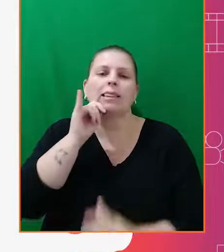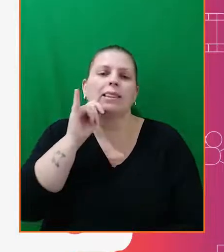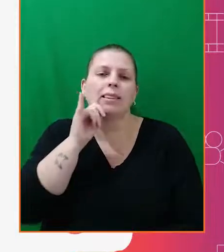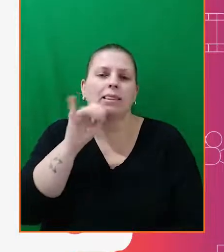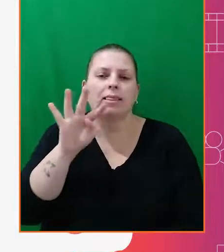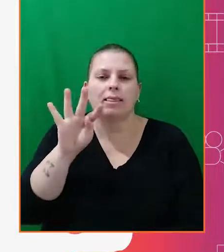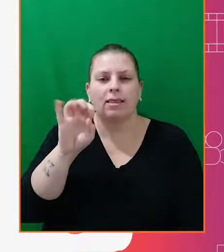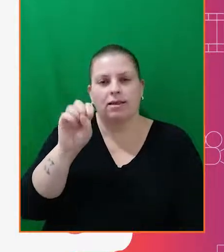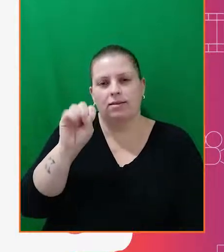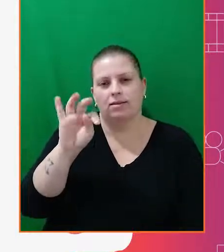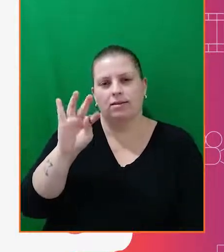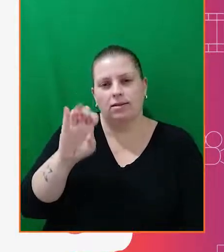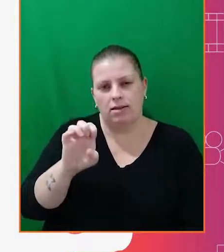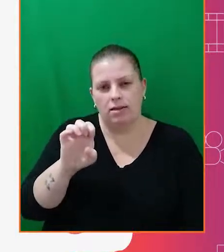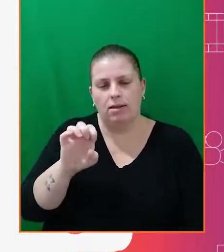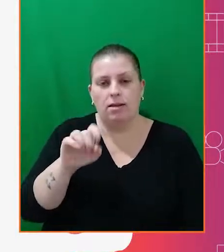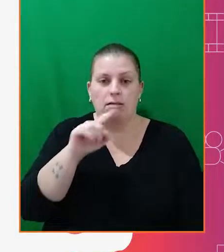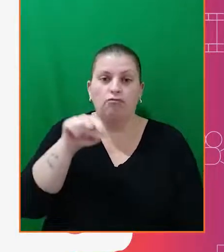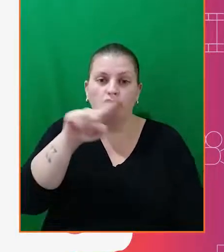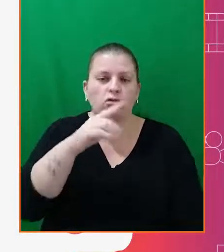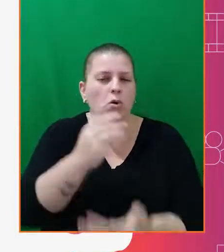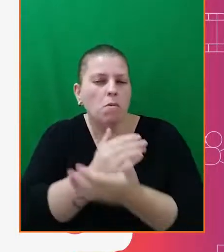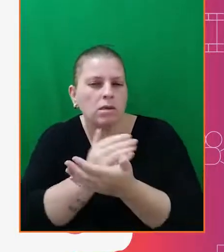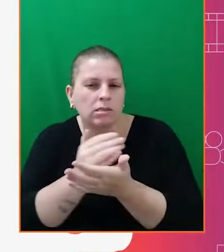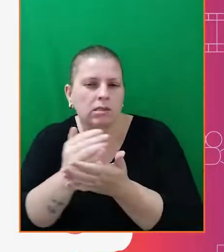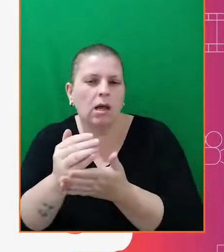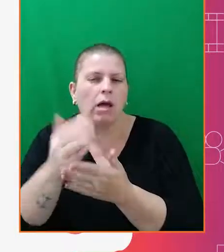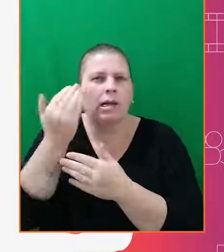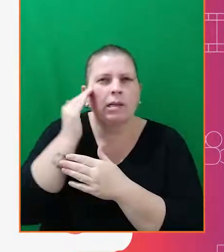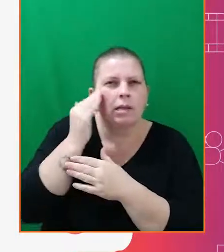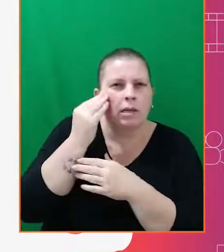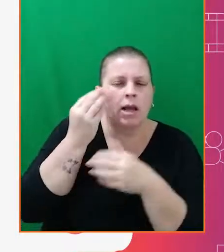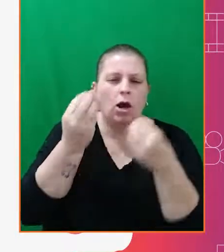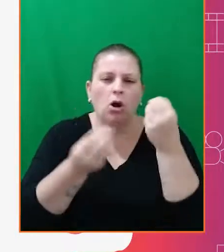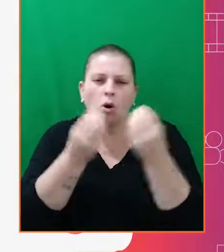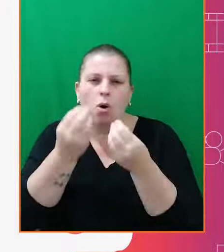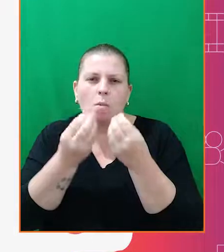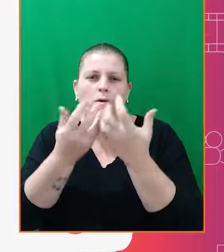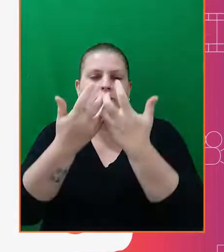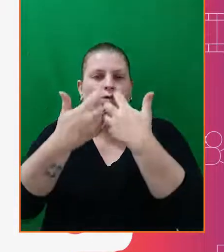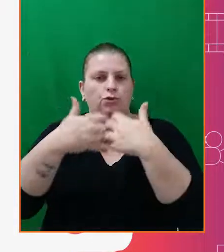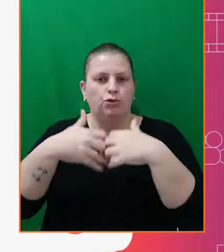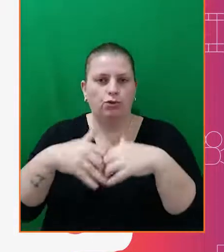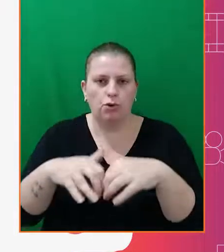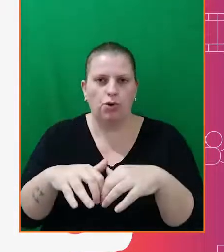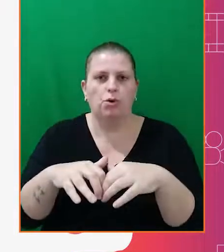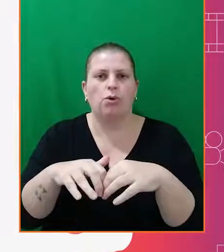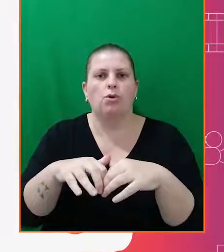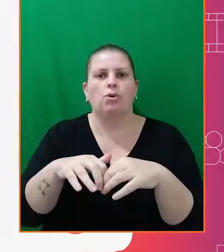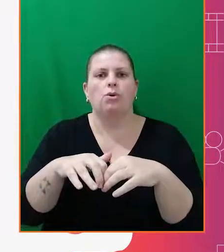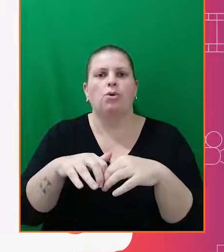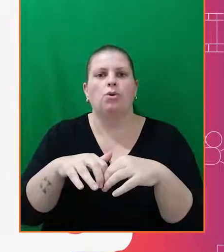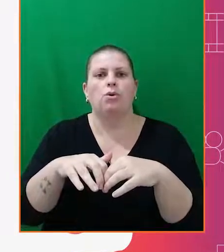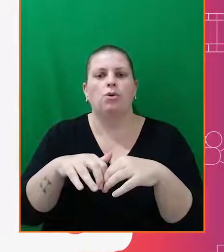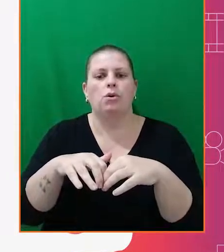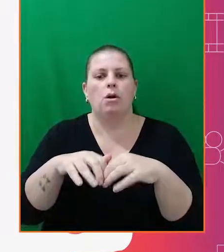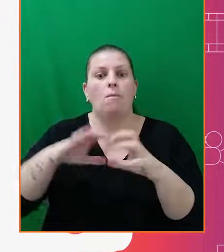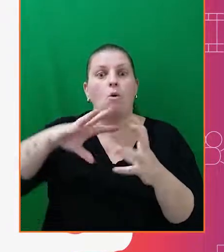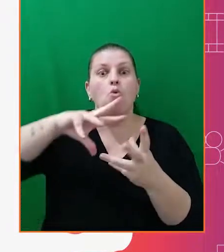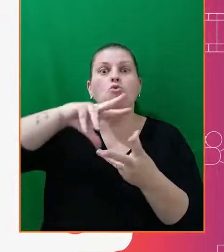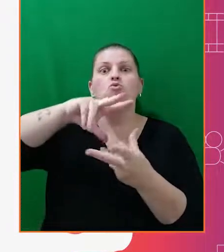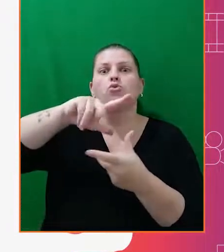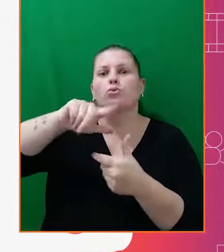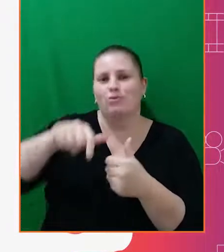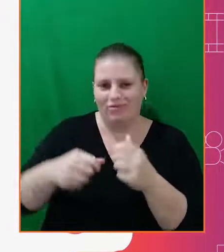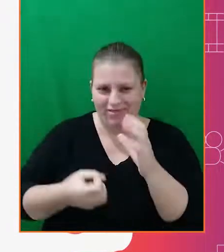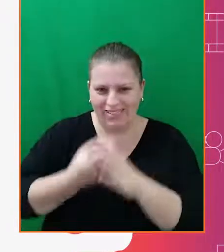baixar e experimentar em casa, o que é muito interessante, assim, para quem está começando, poder entender e ver como funciona esse